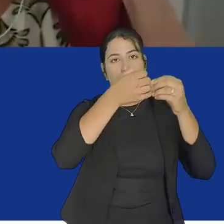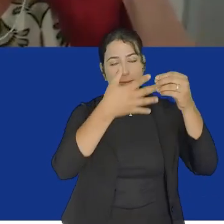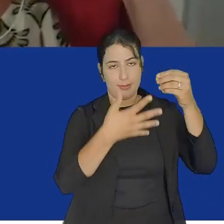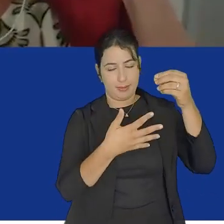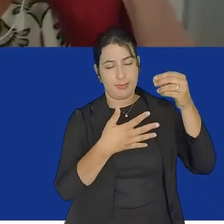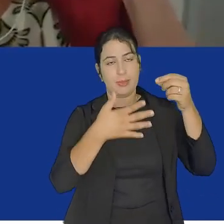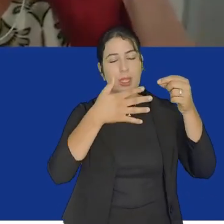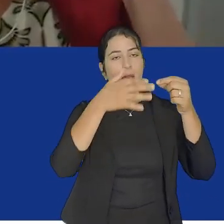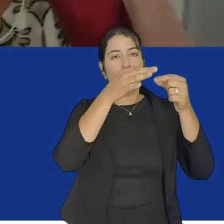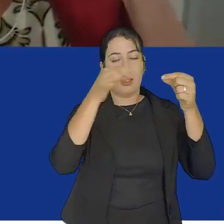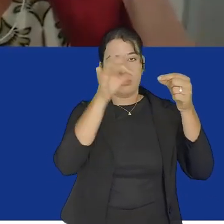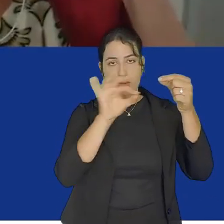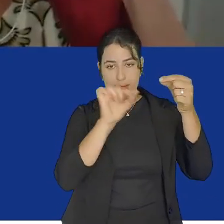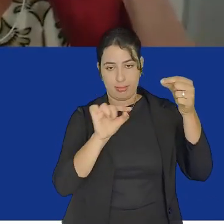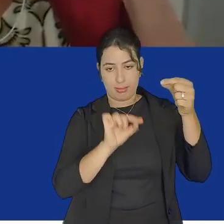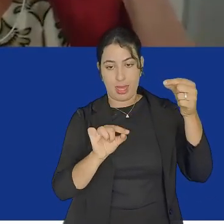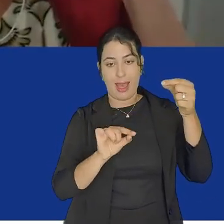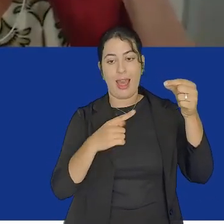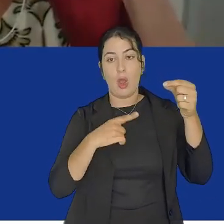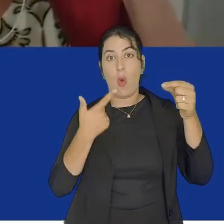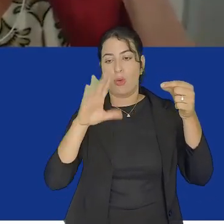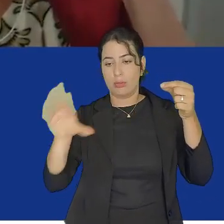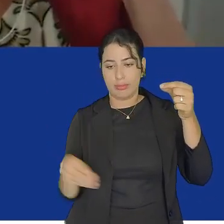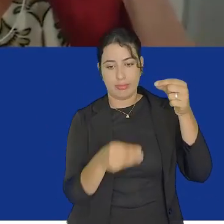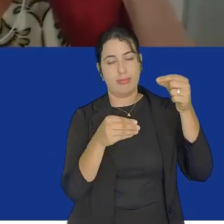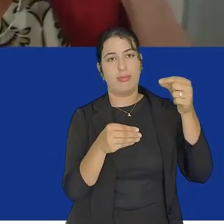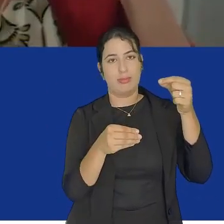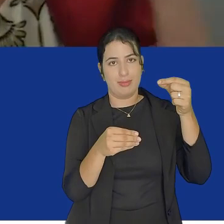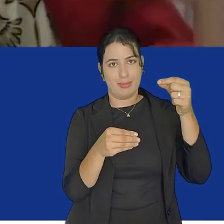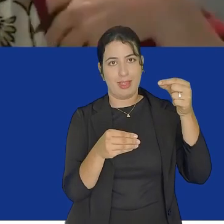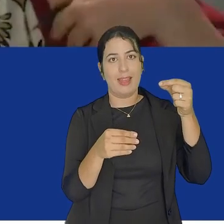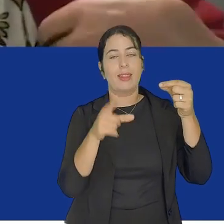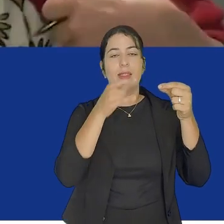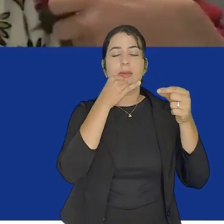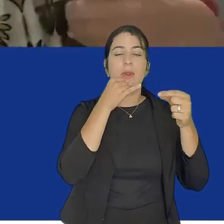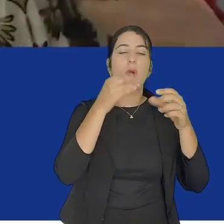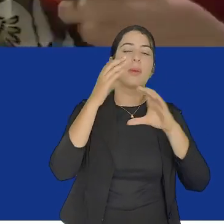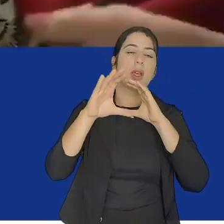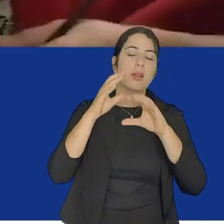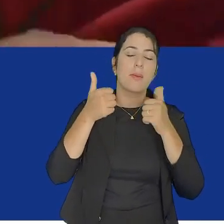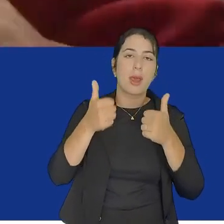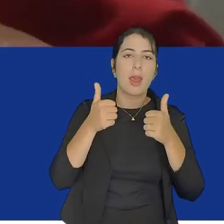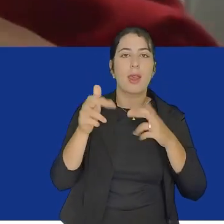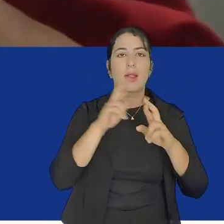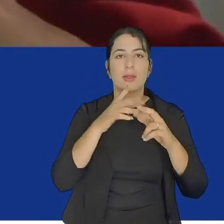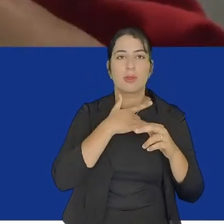no meu curso, voltada à prevenção do assédio, a relações saudáveis, a melhorar a comunicação, a